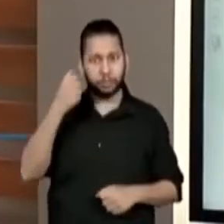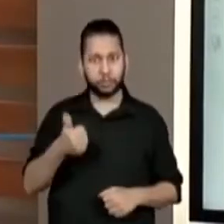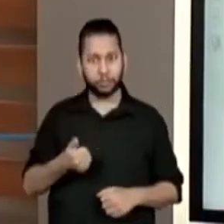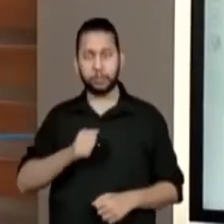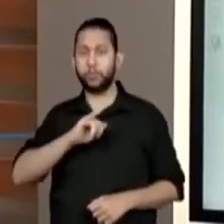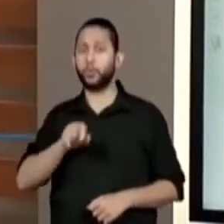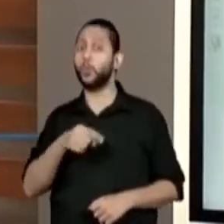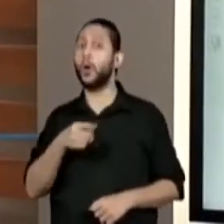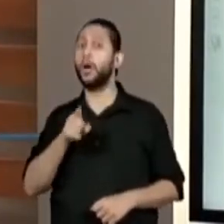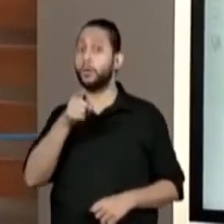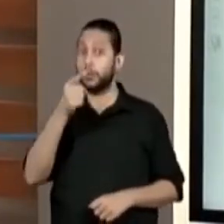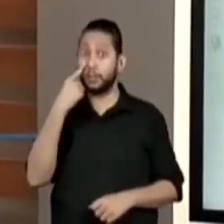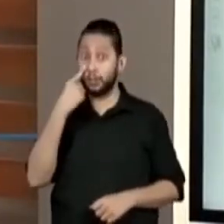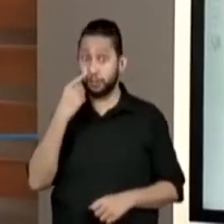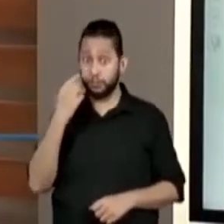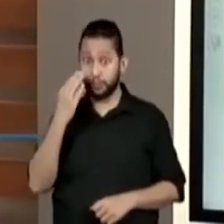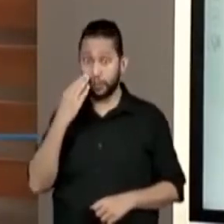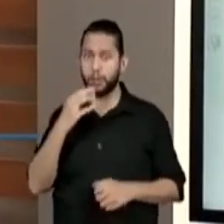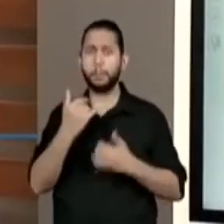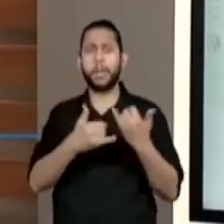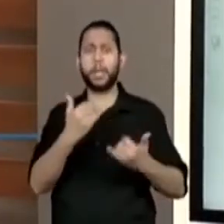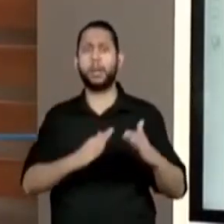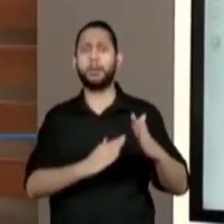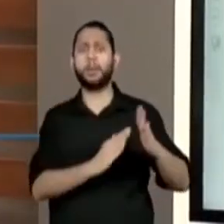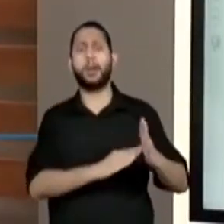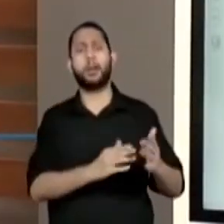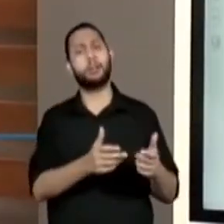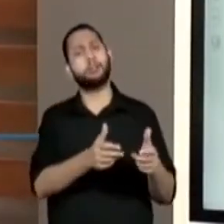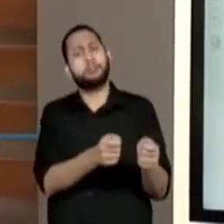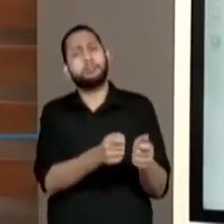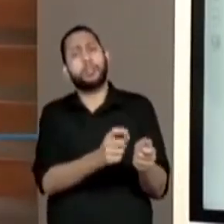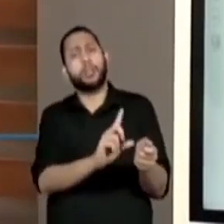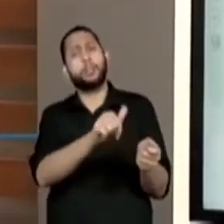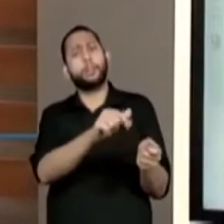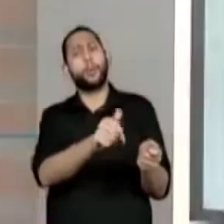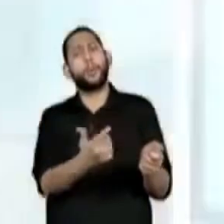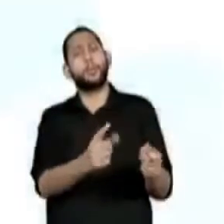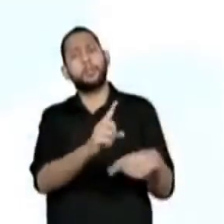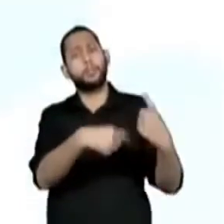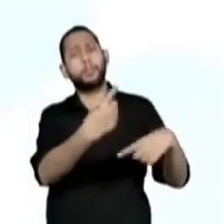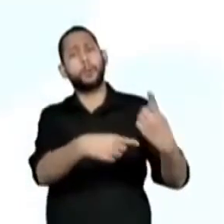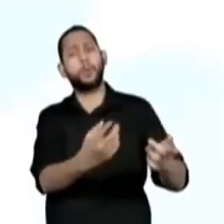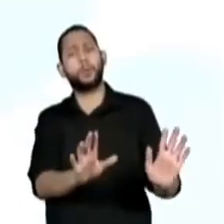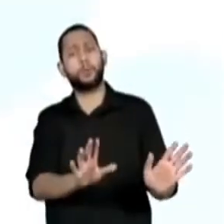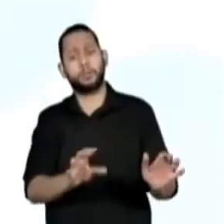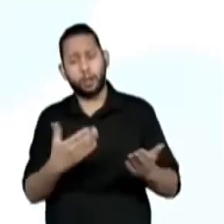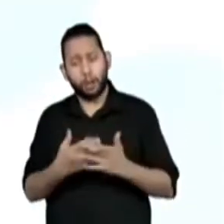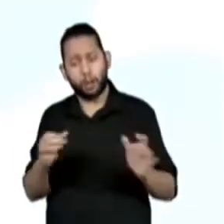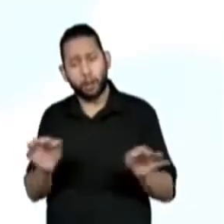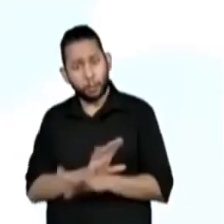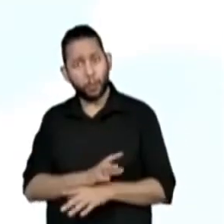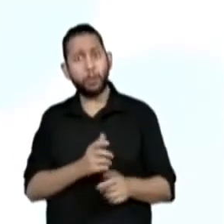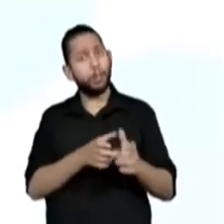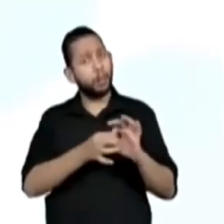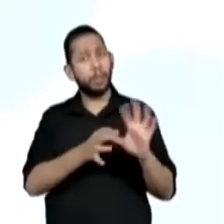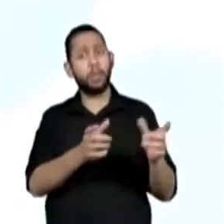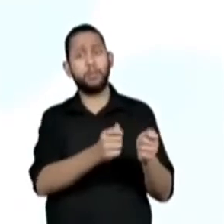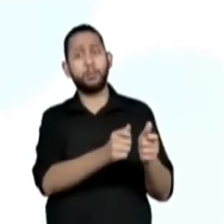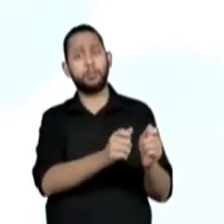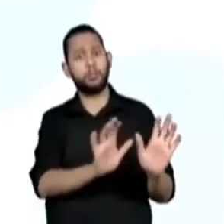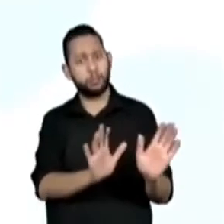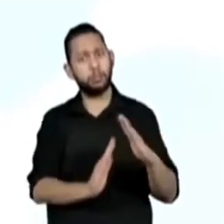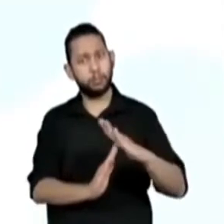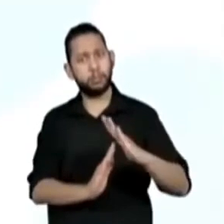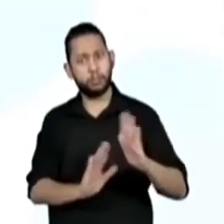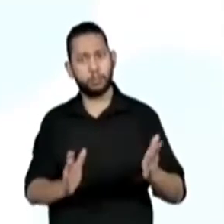Vitor tá me ouvindo vamos lá na hora de brincar esquece o free Fire Você joga depois que na tela turma bom Então olha só